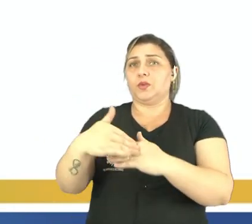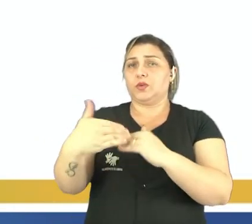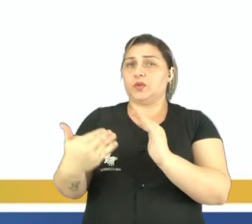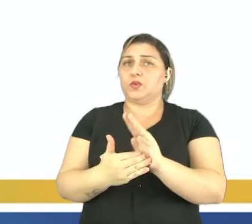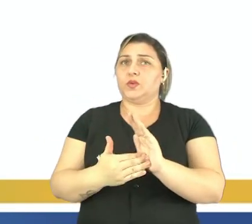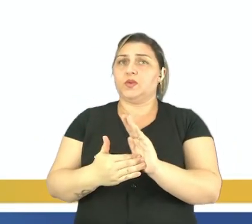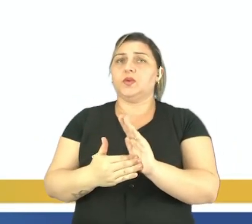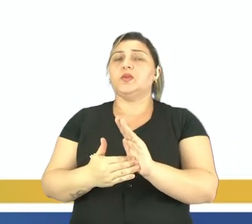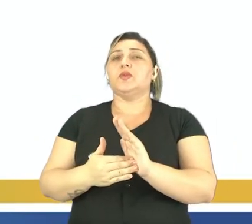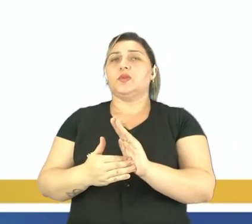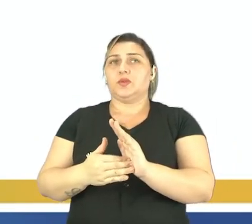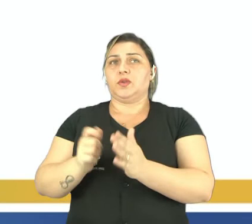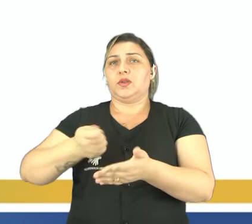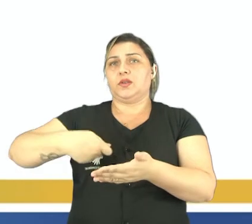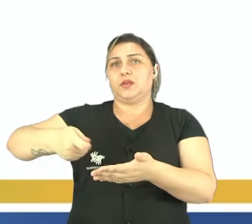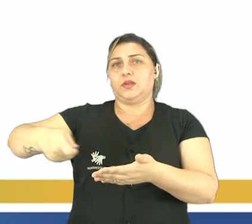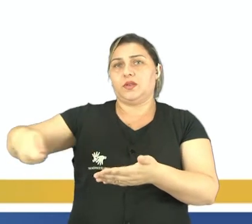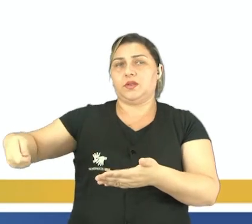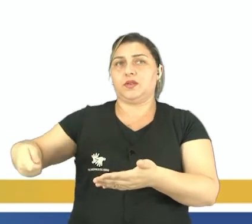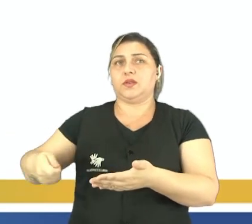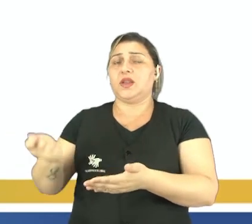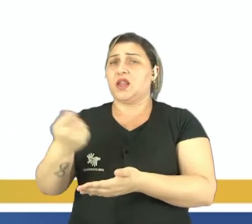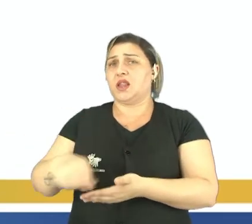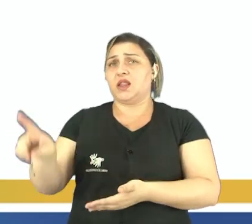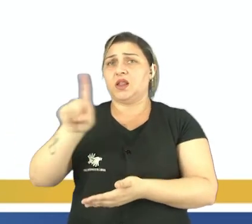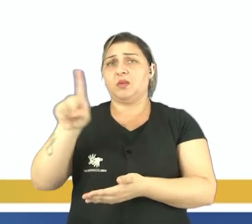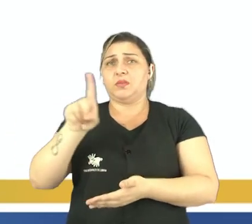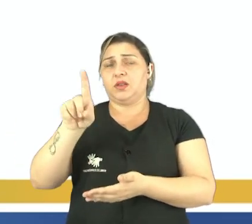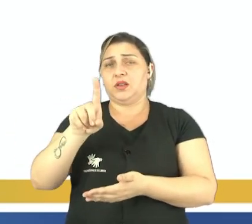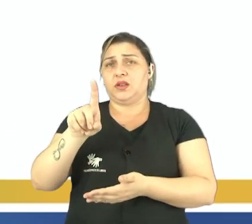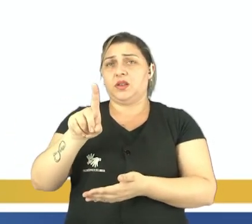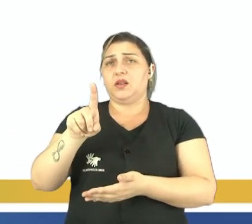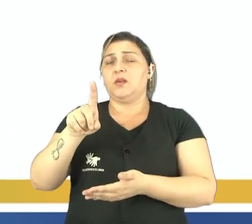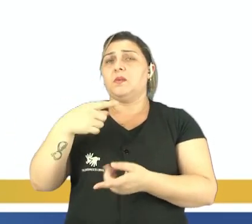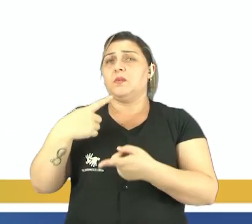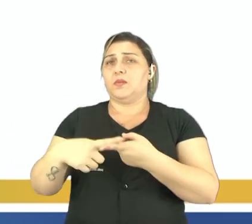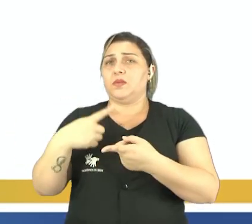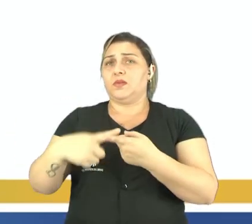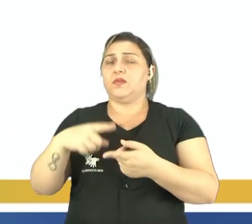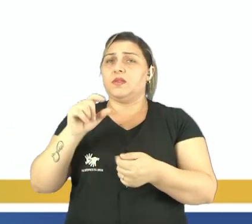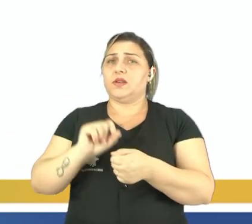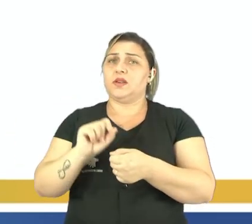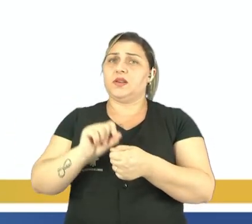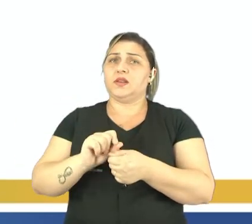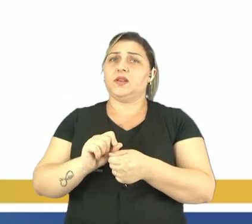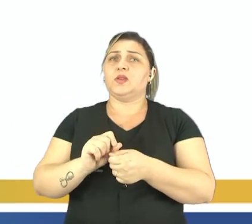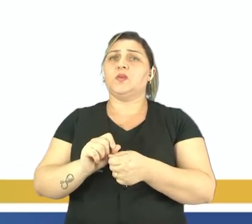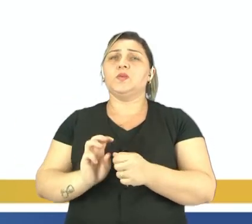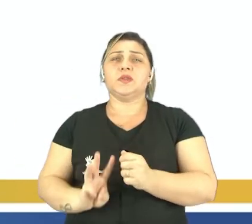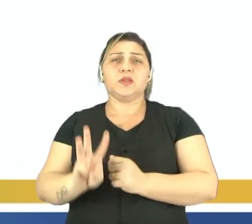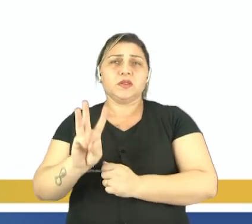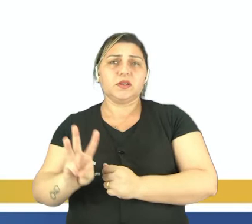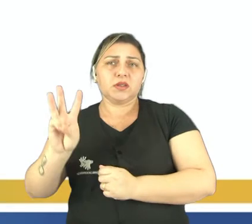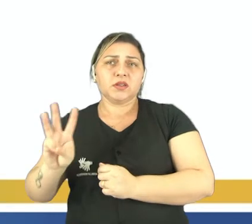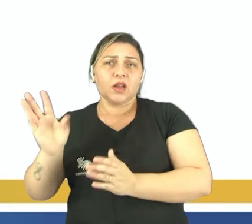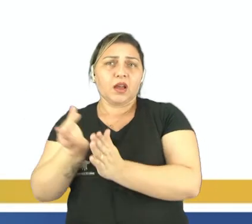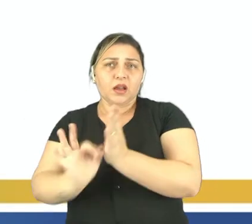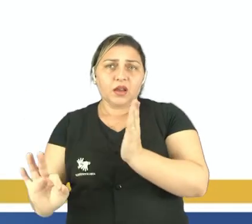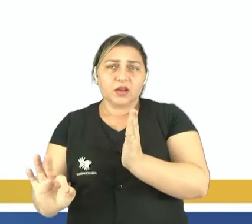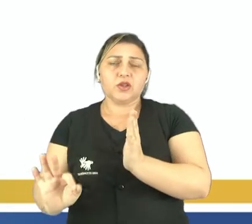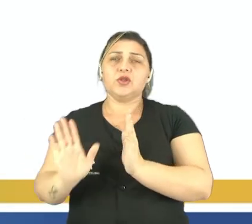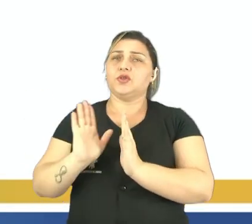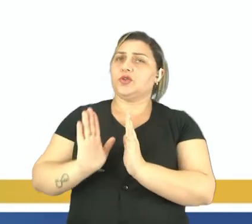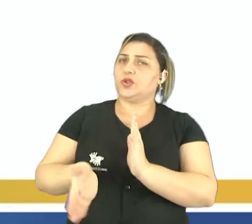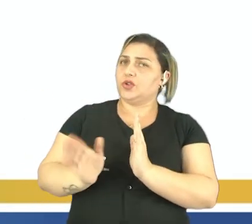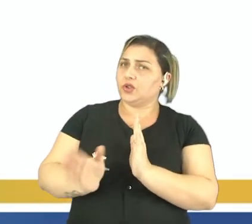assine de forma manuscrita. Muitas vezes não precisa, tá? O fato de você fazer um cadastro no site, por exemplo,